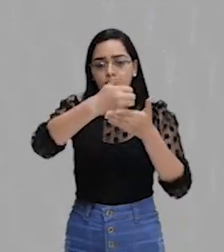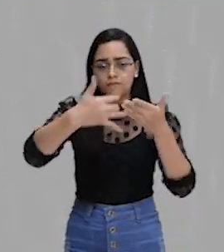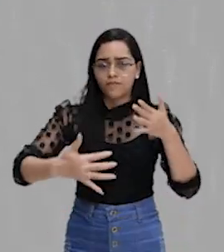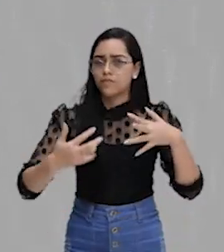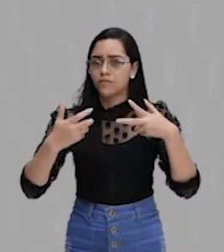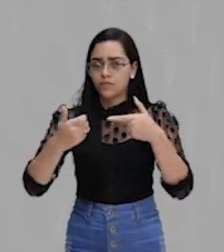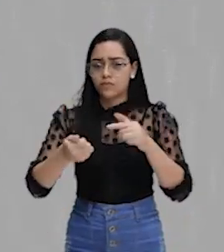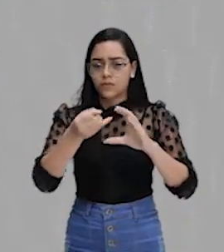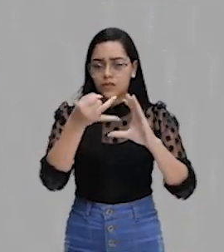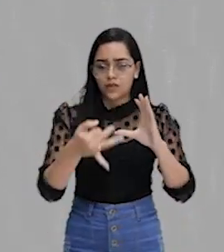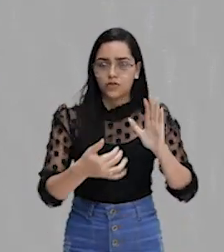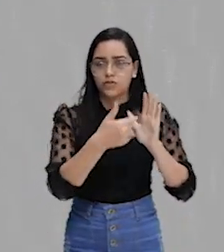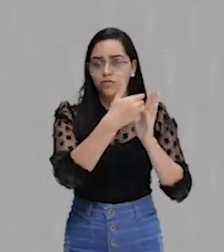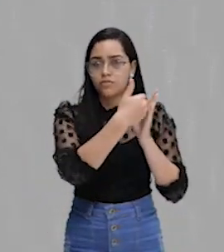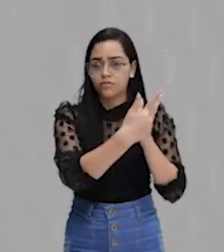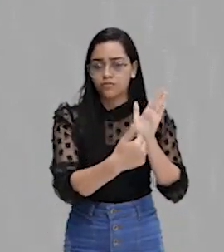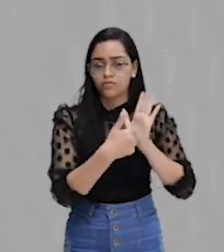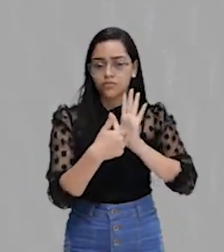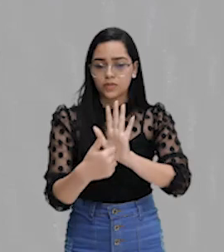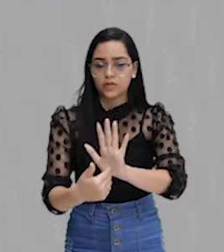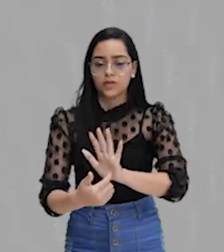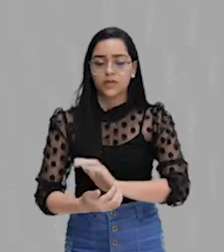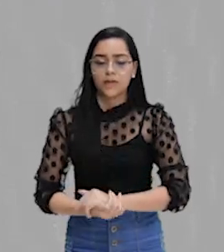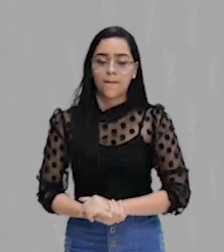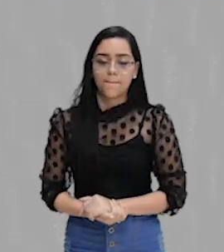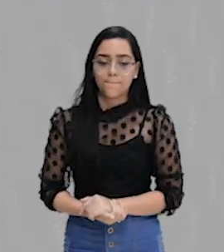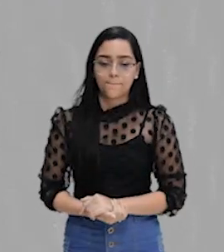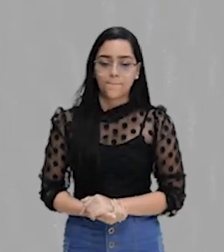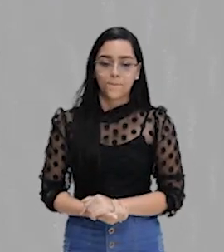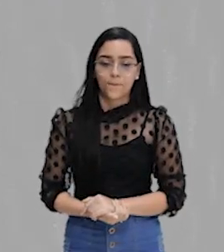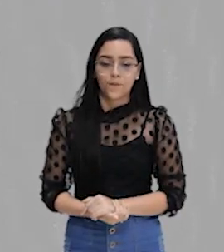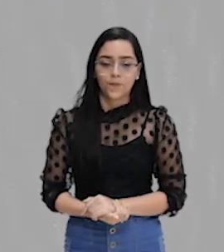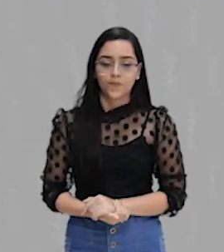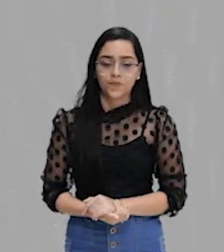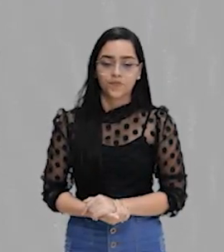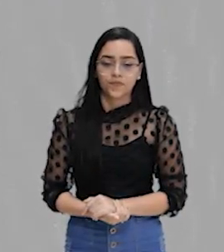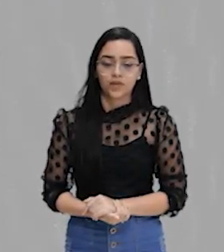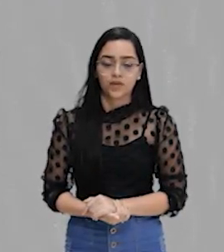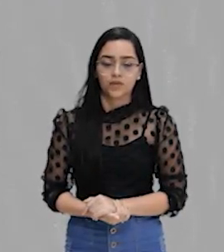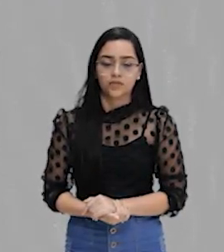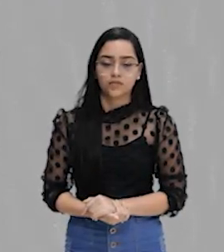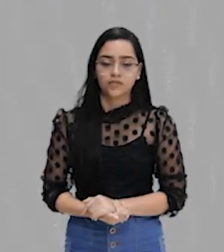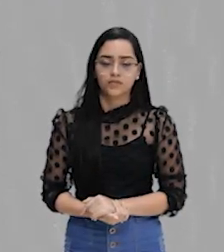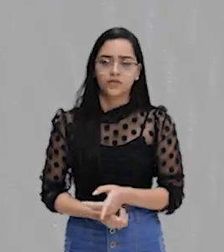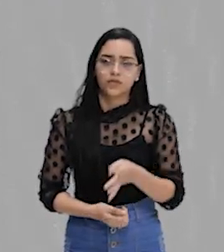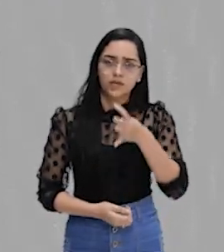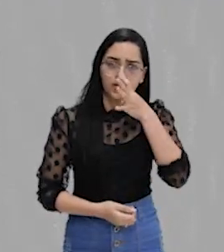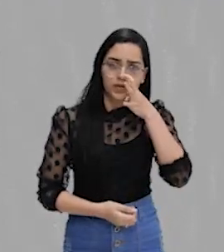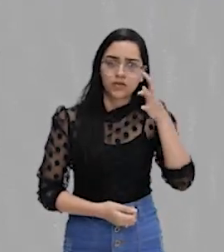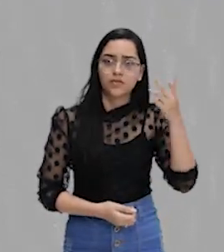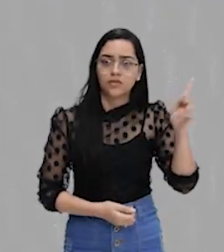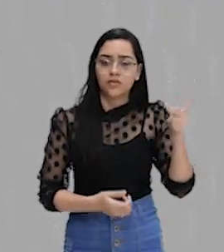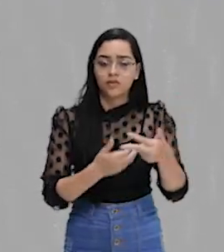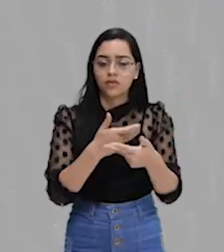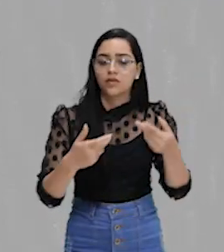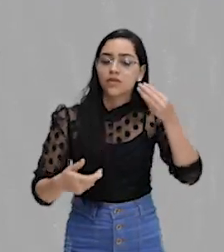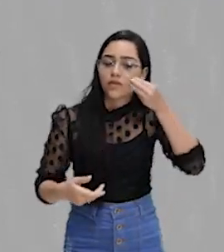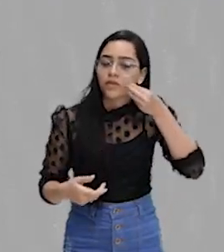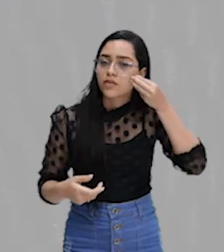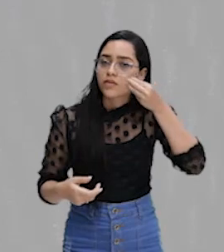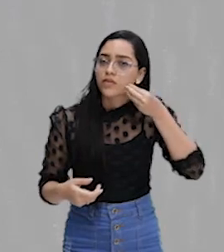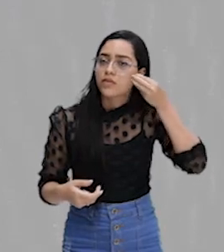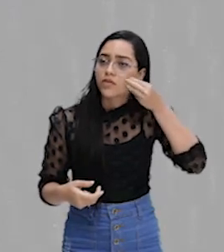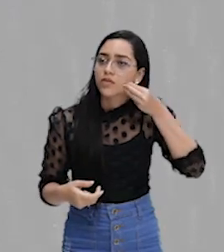o humanismo, o individualismo, o racionalismo, o naturalismo, é a partir dele a observação, o experimentalismo,